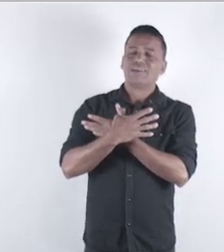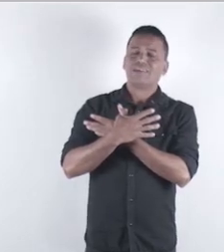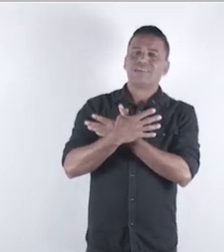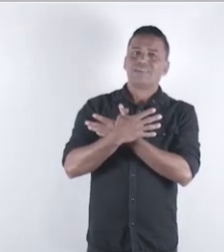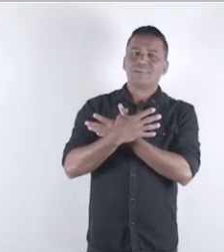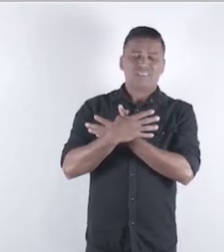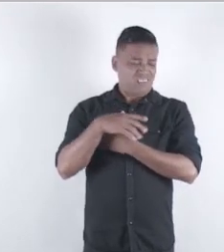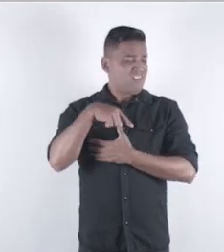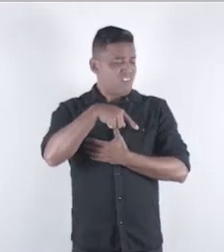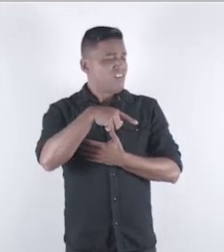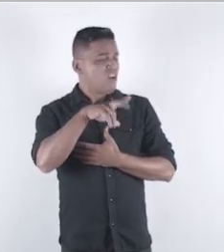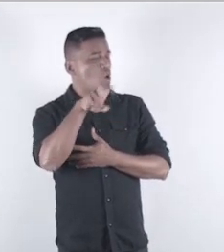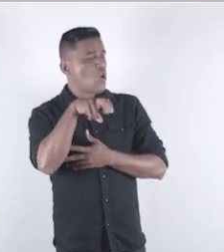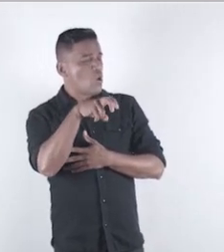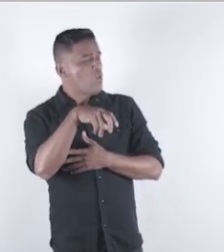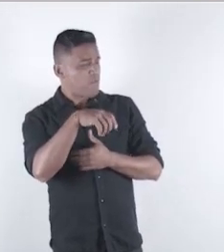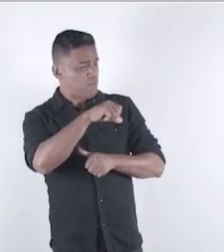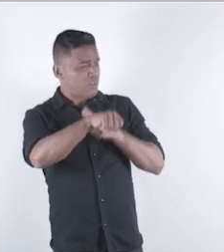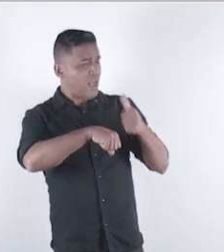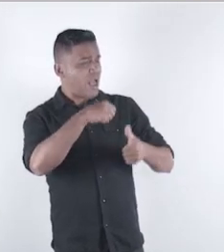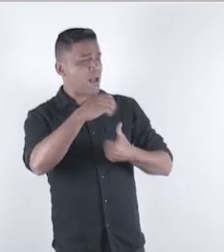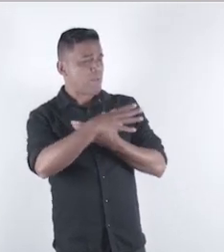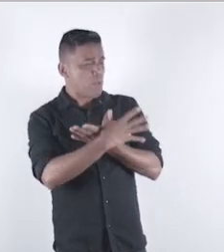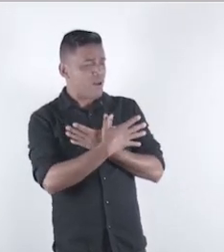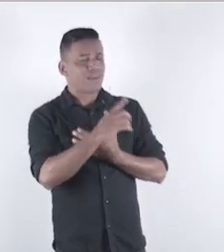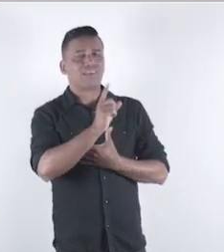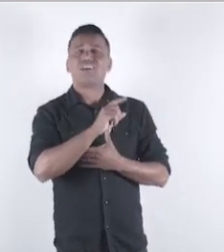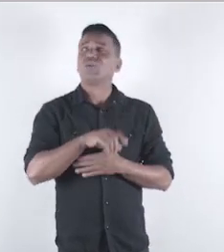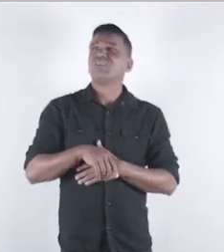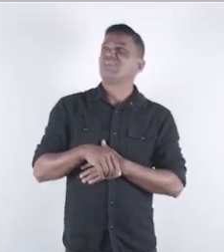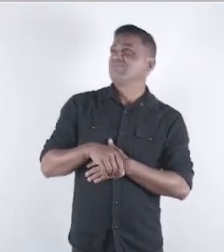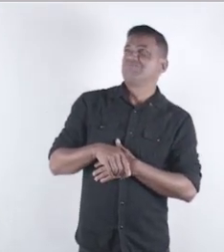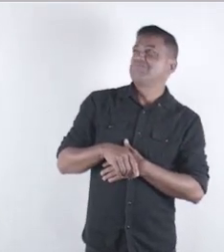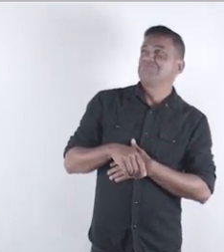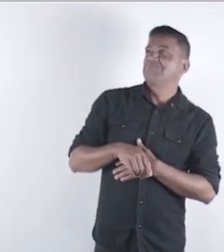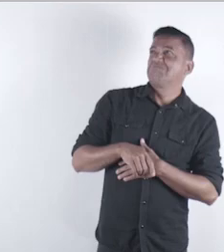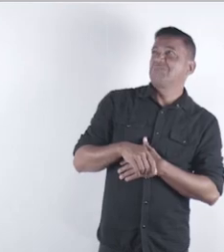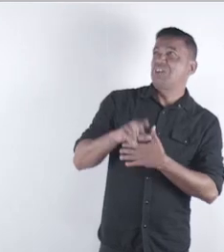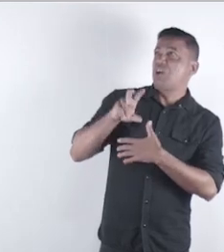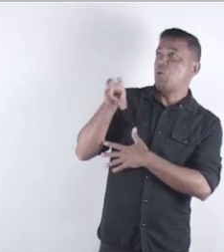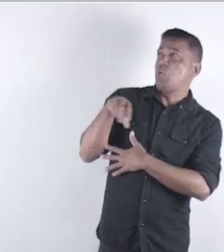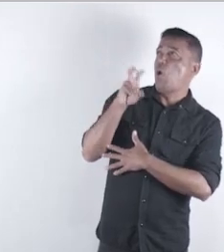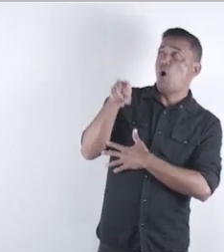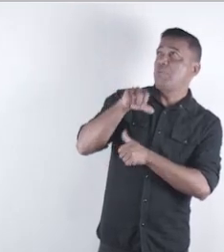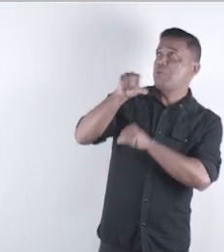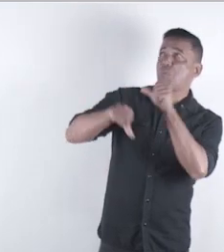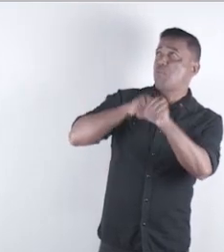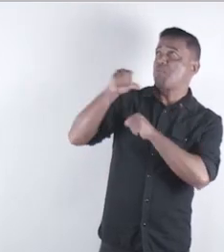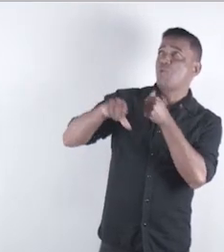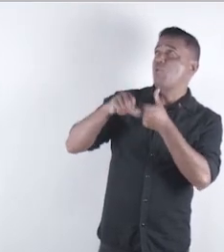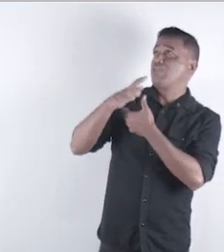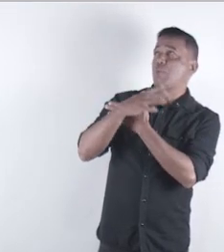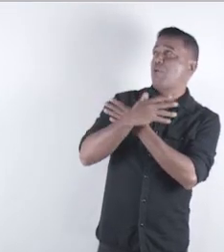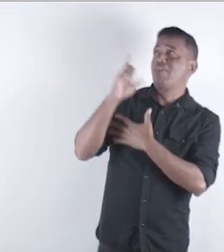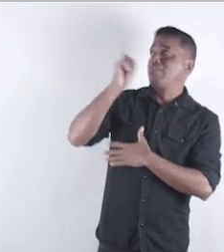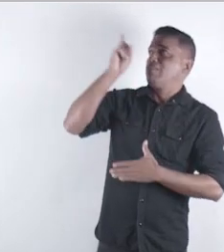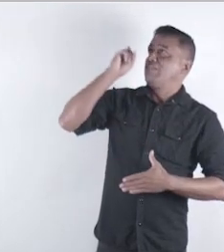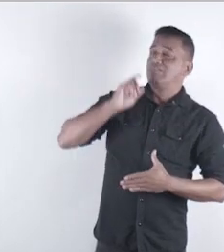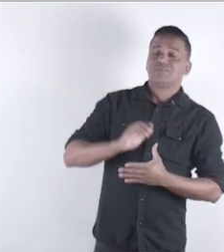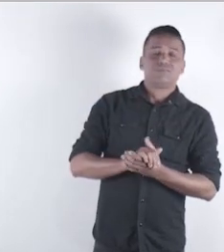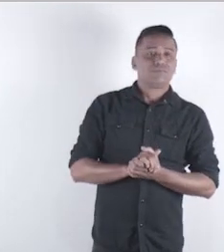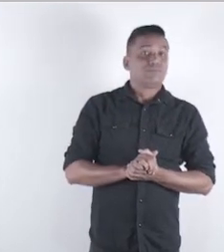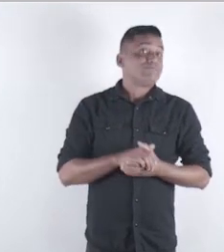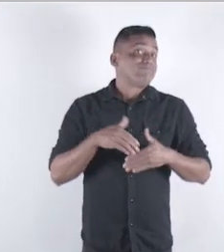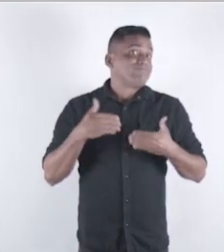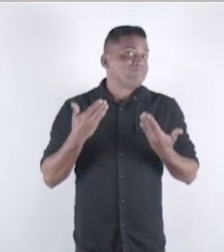ué, lagartona, você não se transformou em borboleta? E a cobra fala: cobras não viram borboletas.